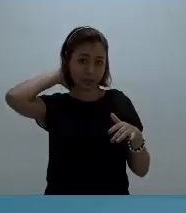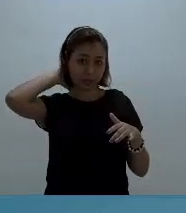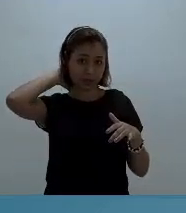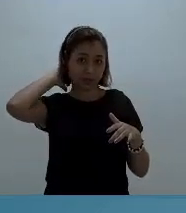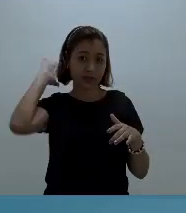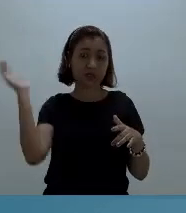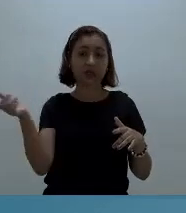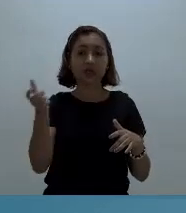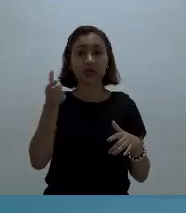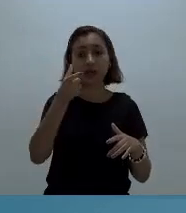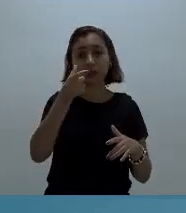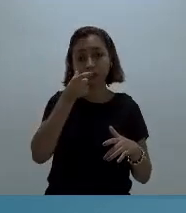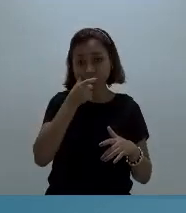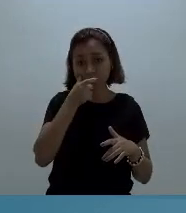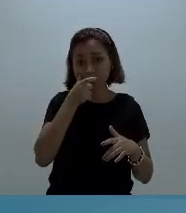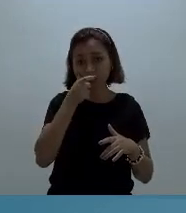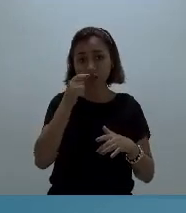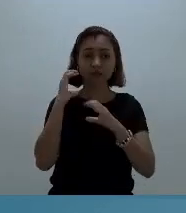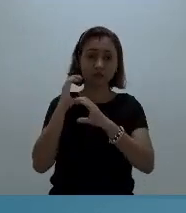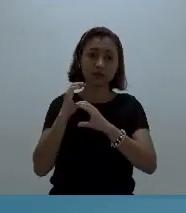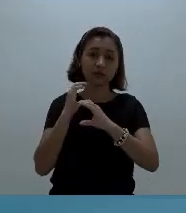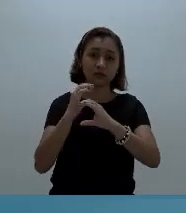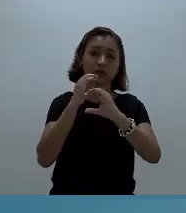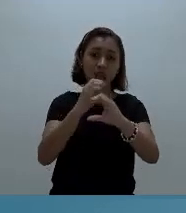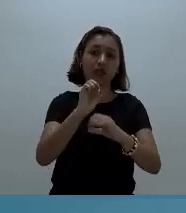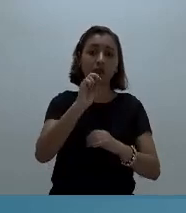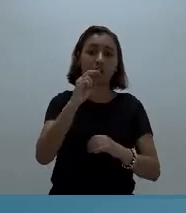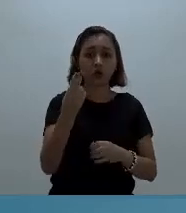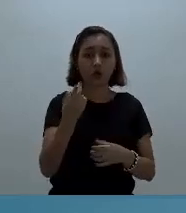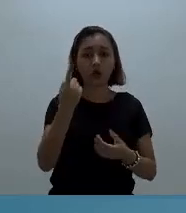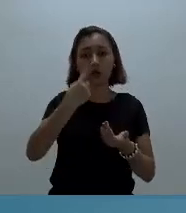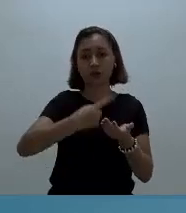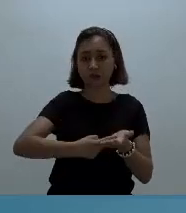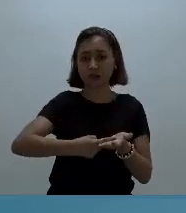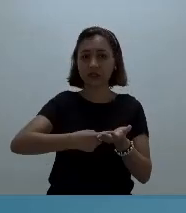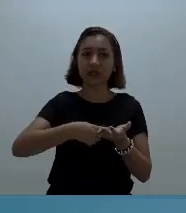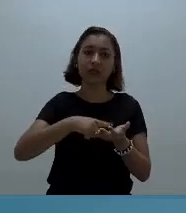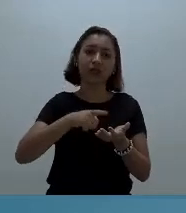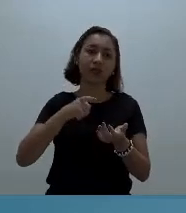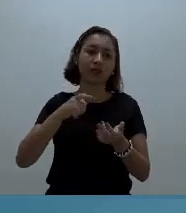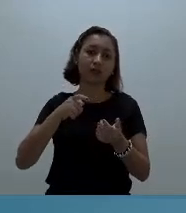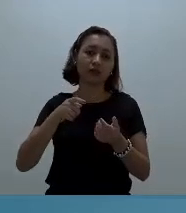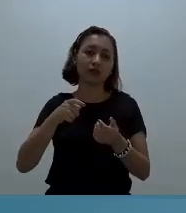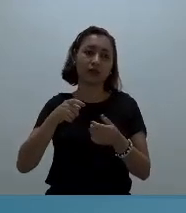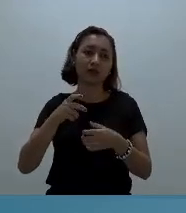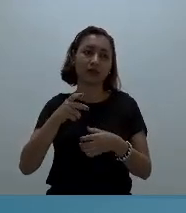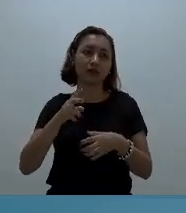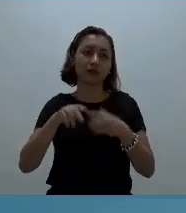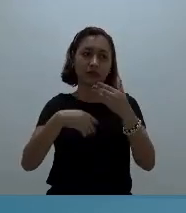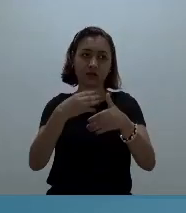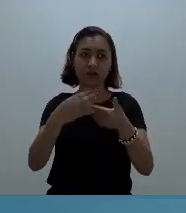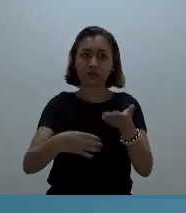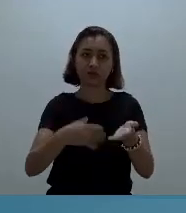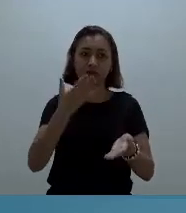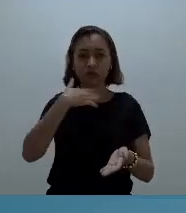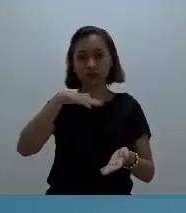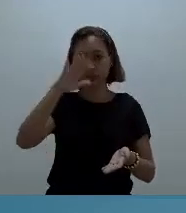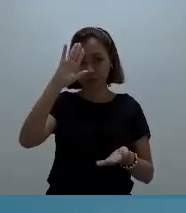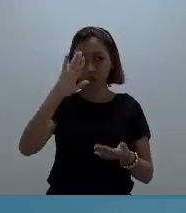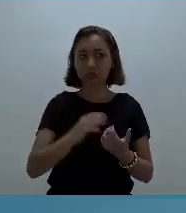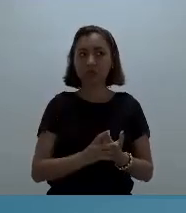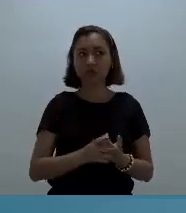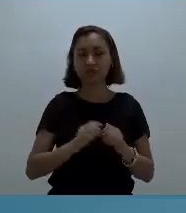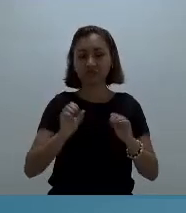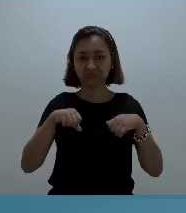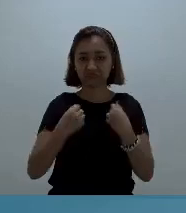e vem andando nos seus municípios, com mais de 23 pessoas nós aqui, e a Ananindeua,